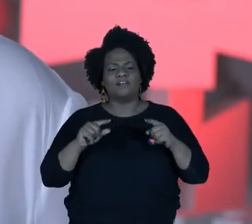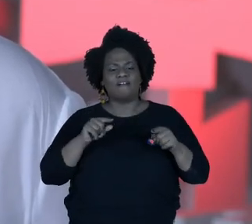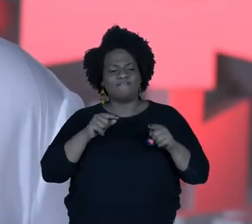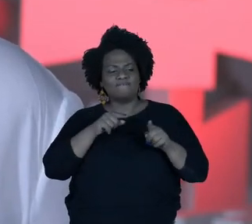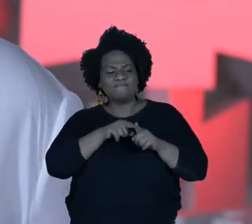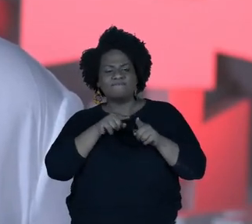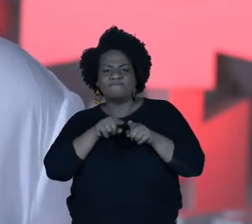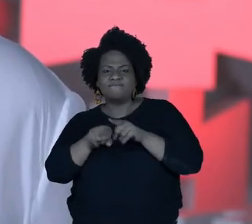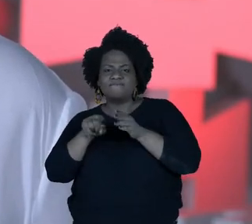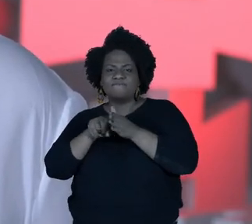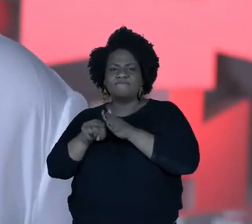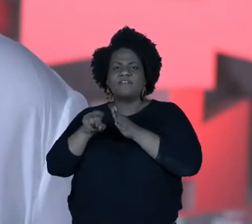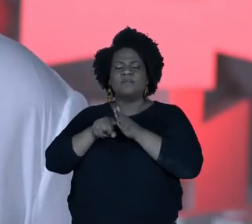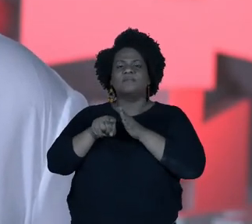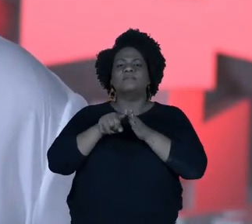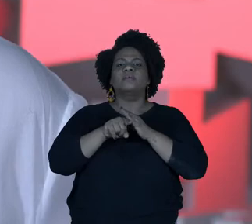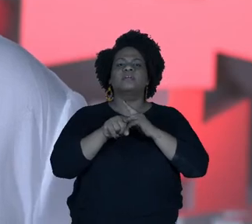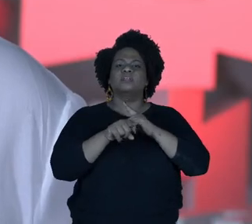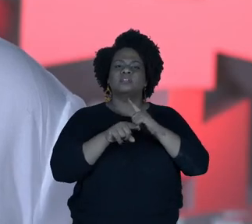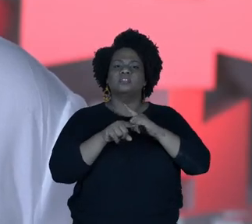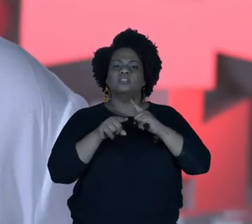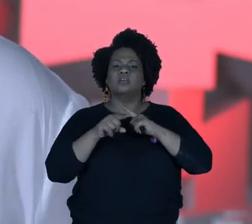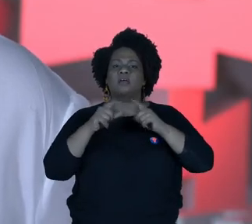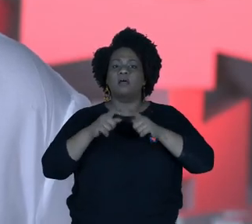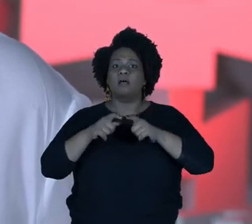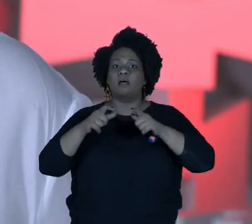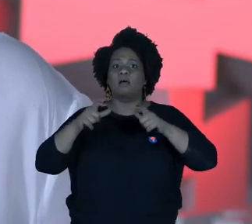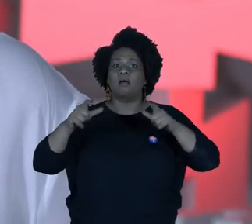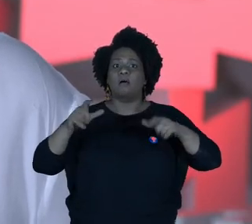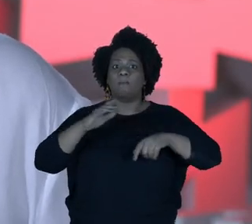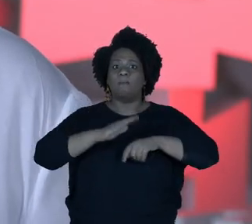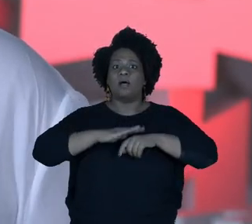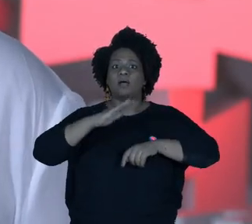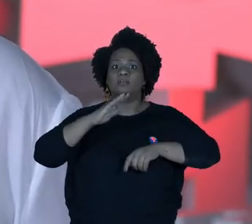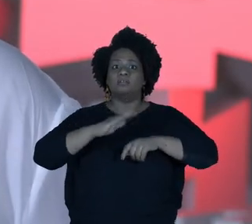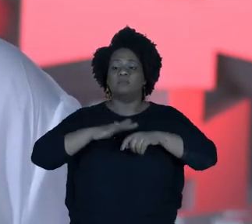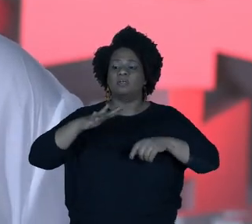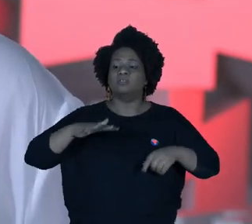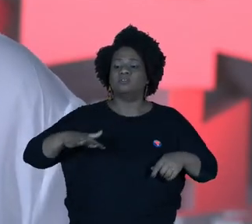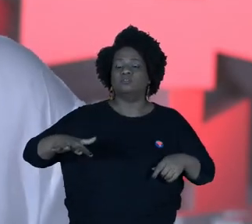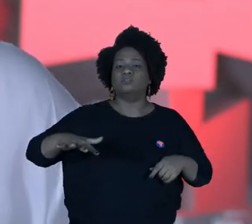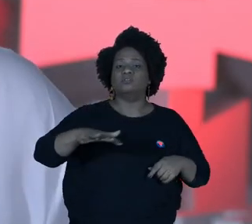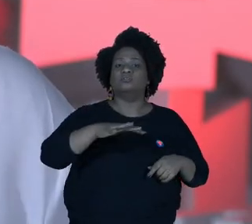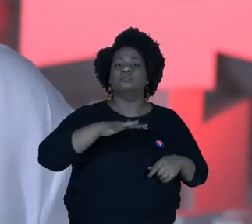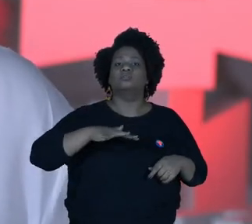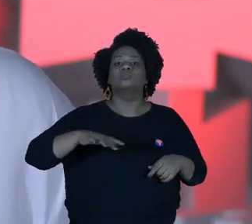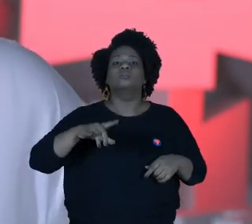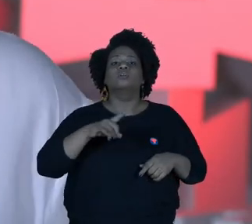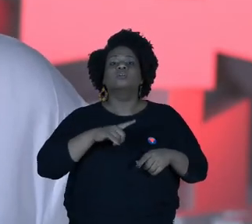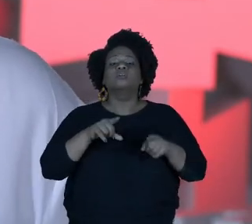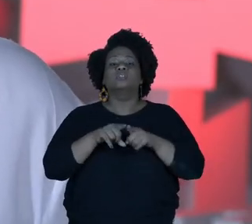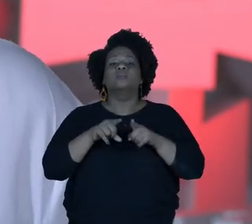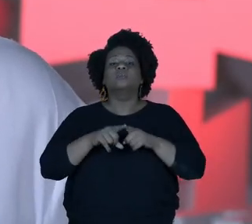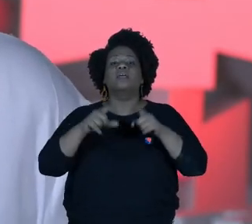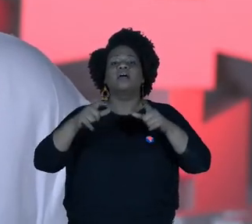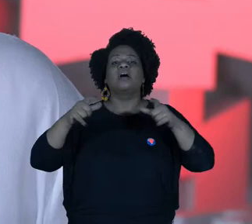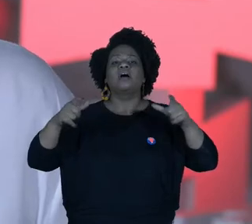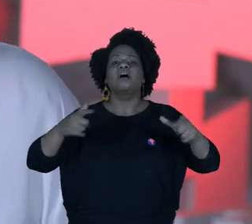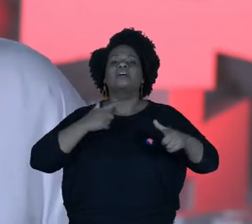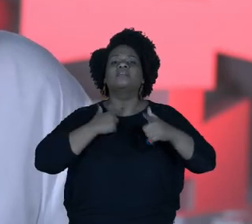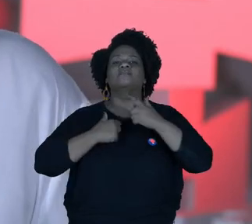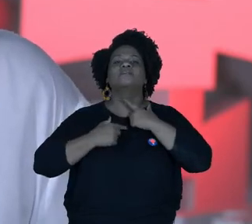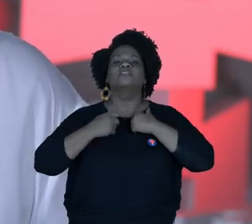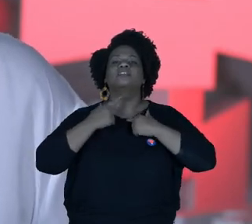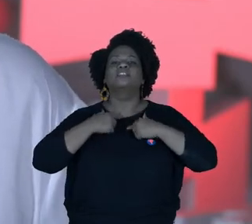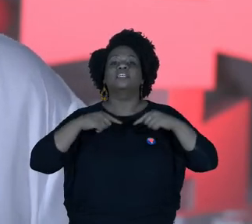instigar a ampliação espacial e a ampliação do desejo de